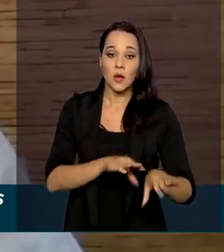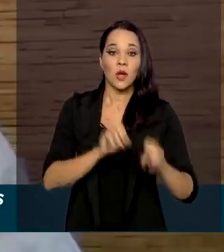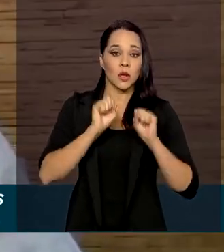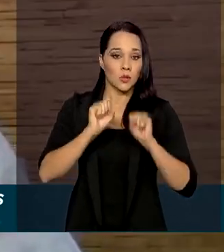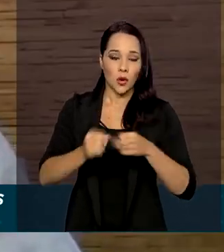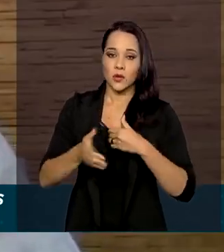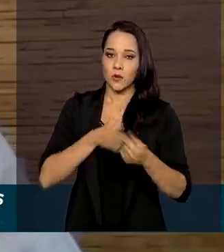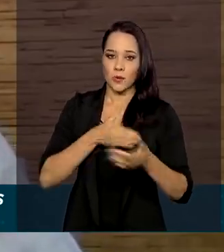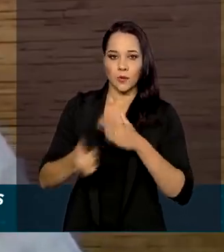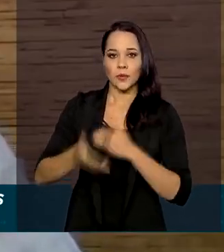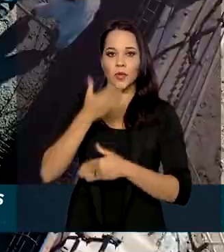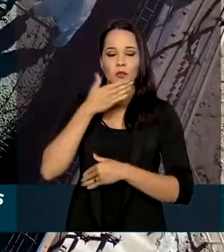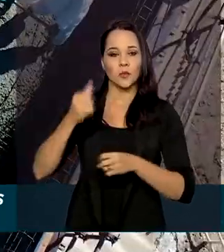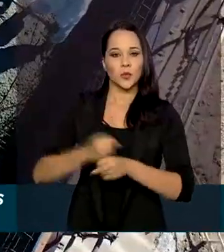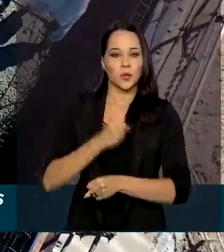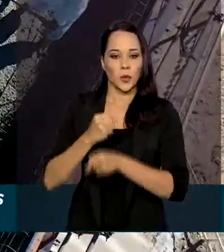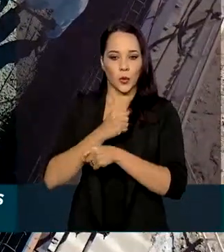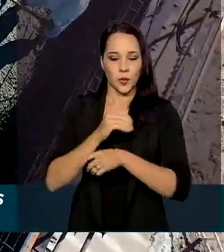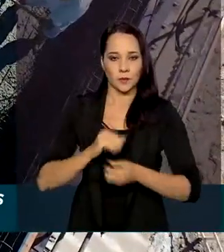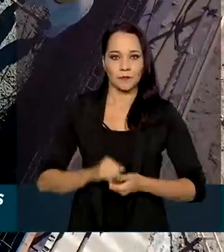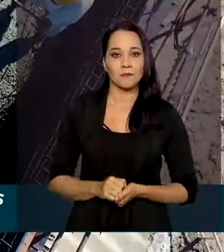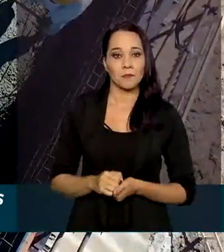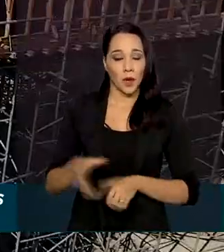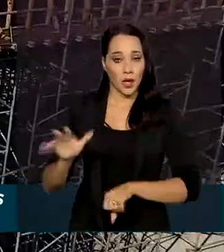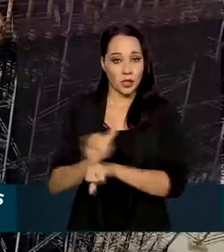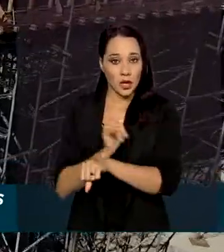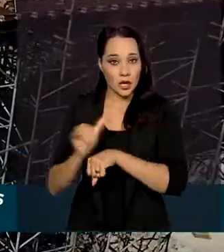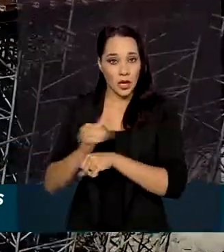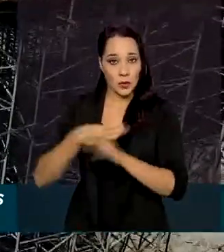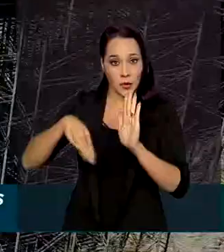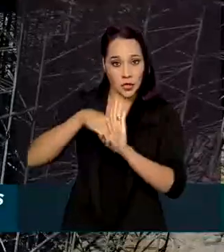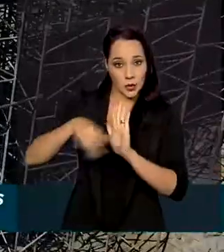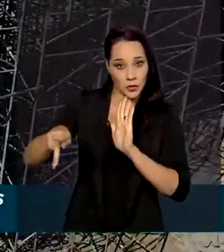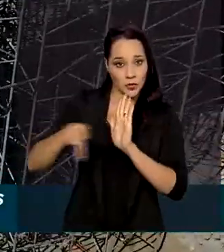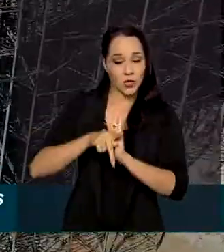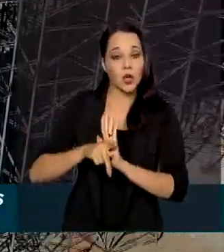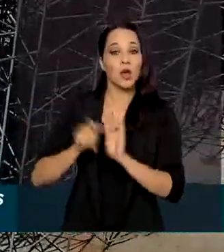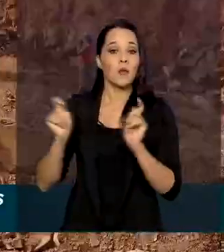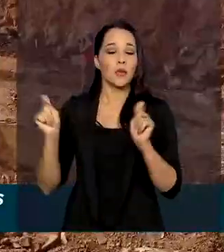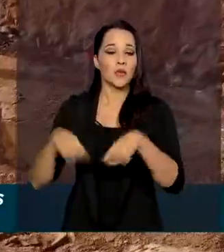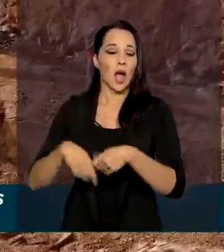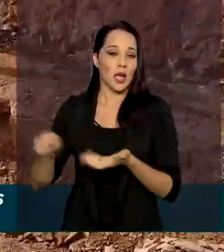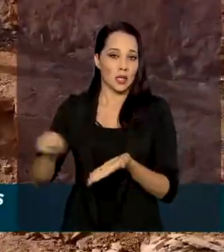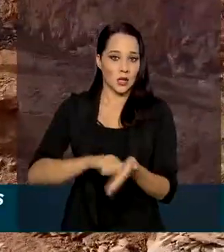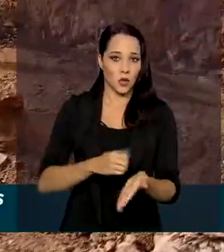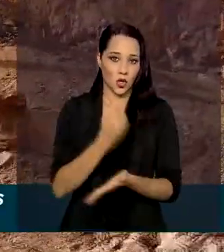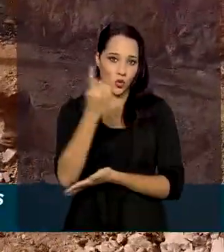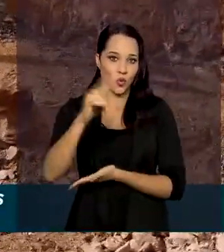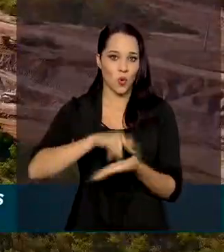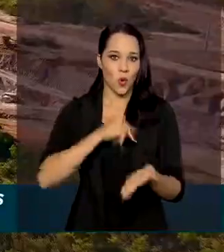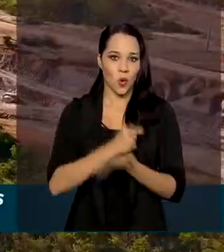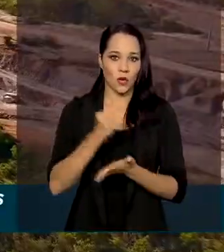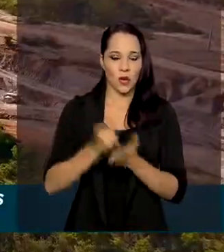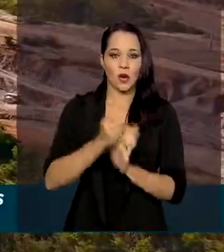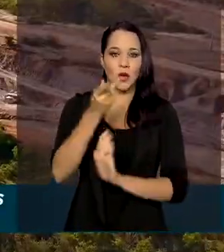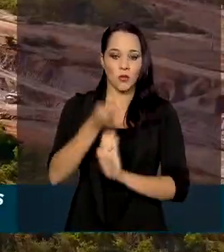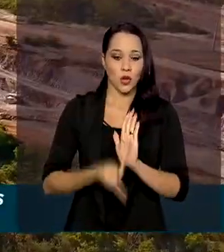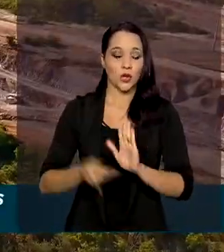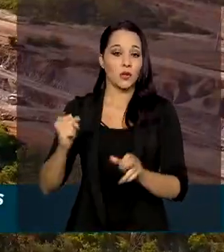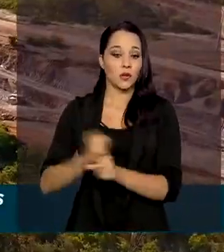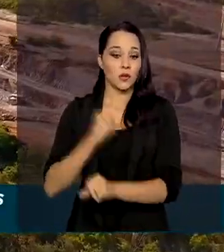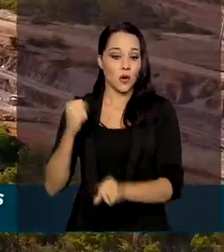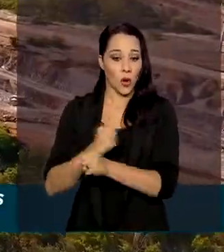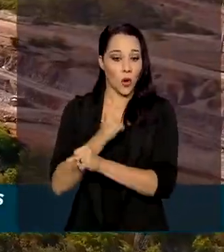de qualquer tipo de obra. A medida vai possibilitar, por exemplo, a assinatura de um único contrato para projetos e